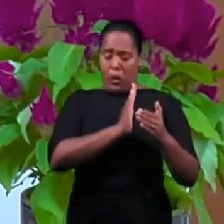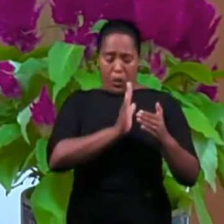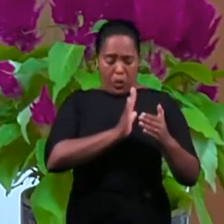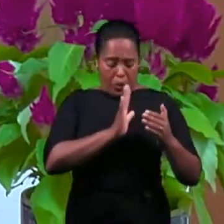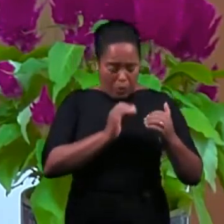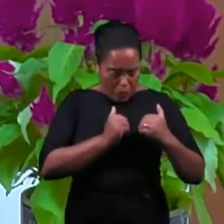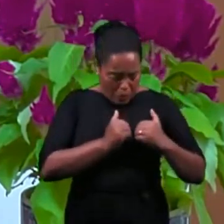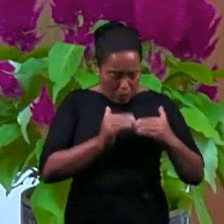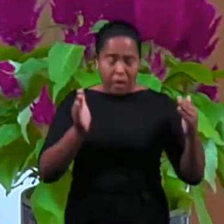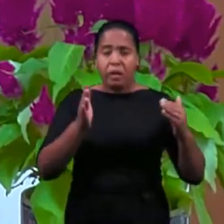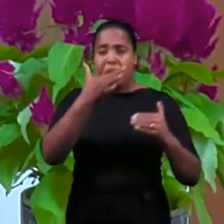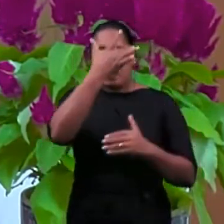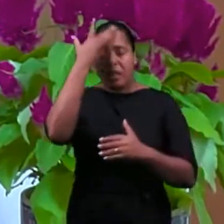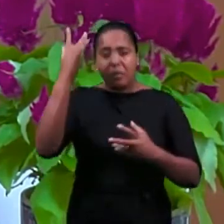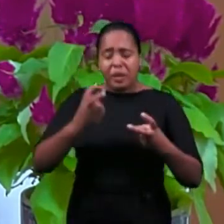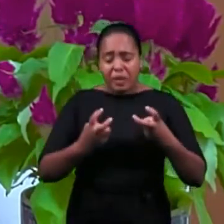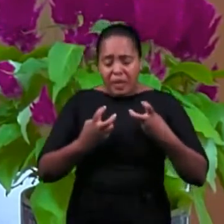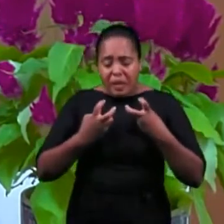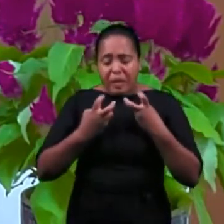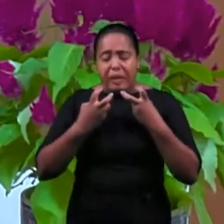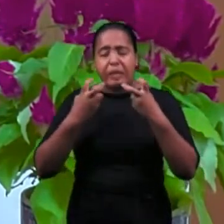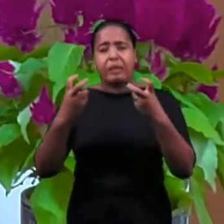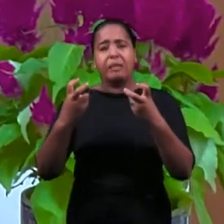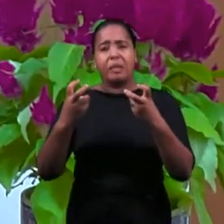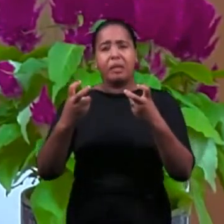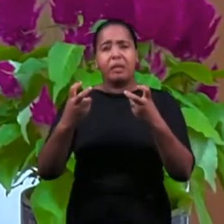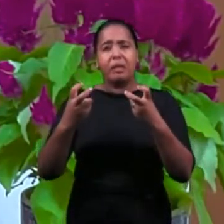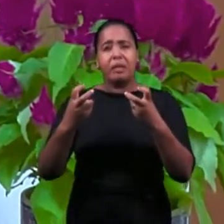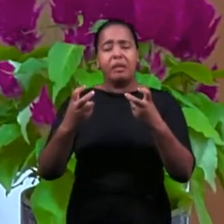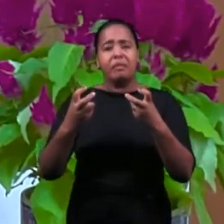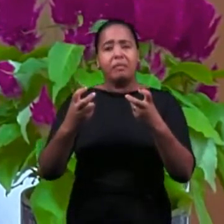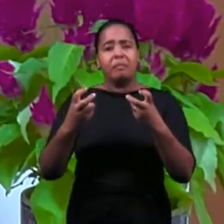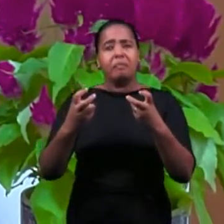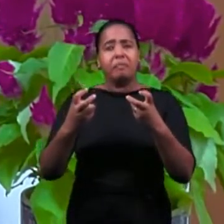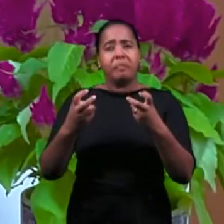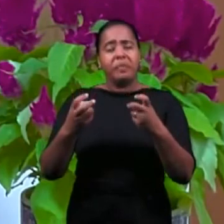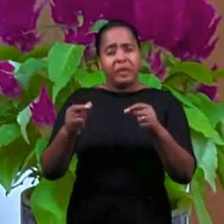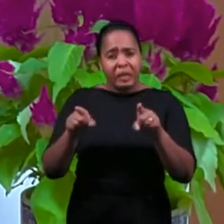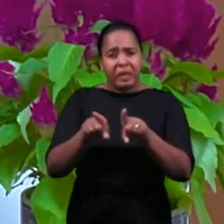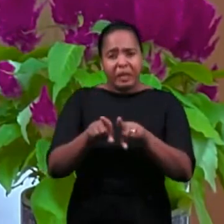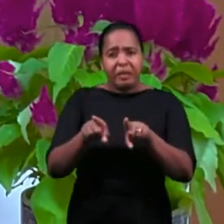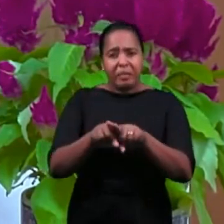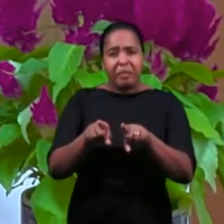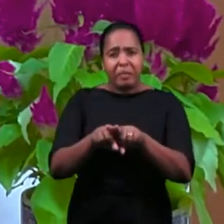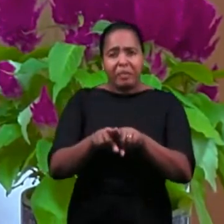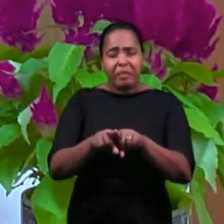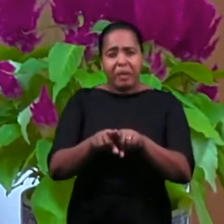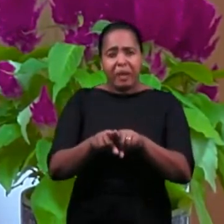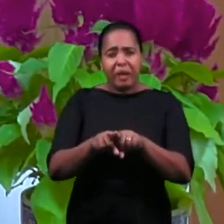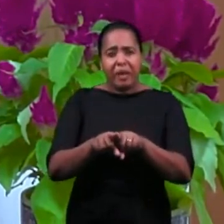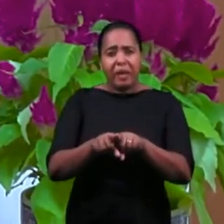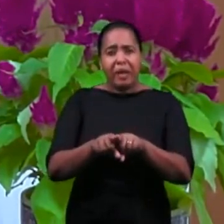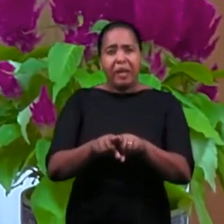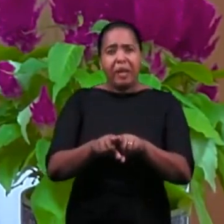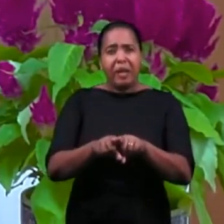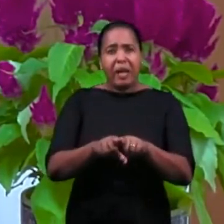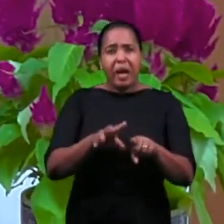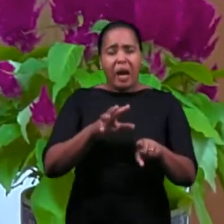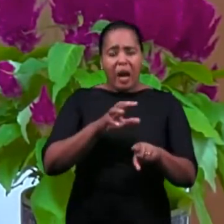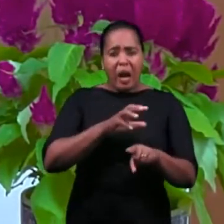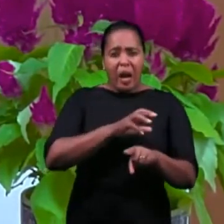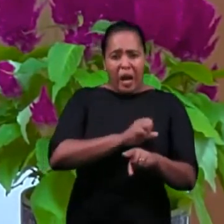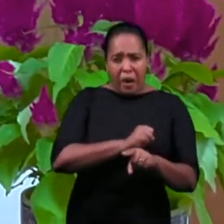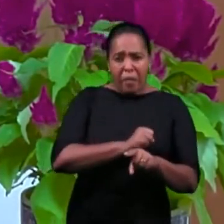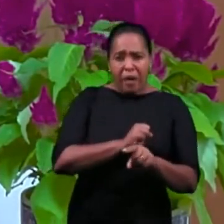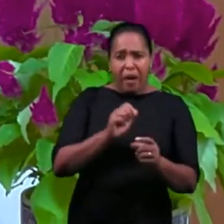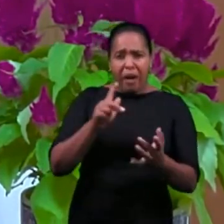que querem, aqueles que também amam esta verdade, até mesmo sem